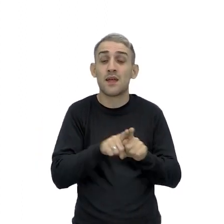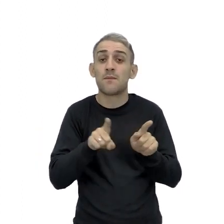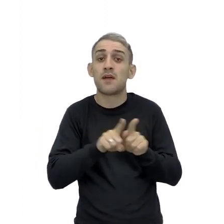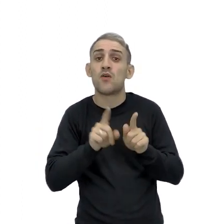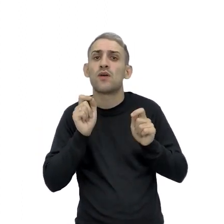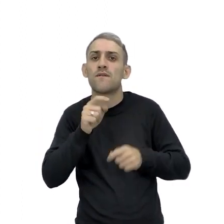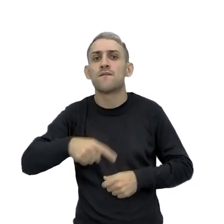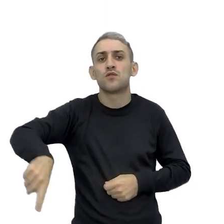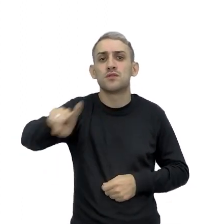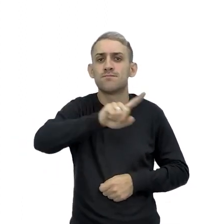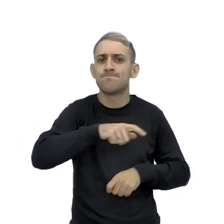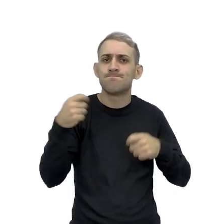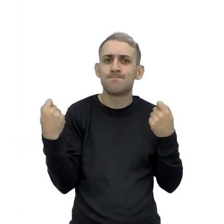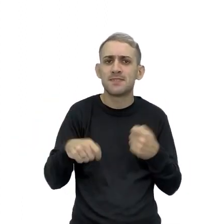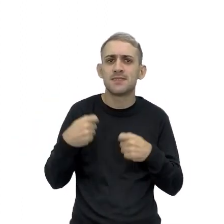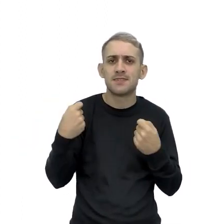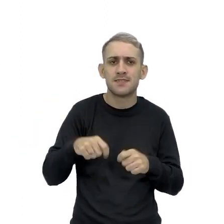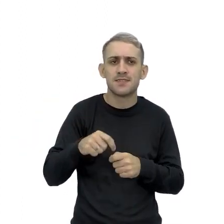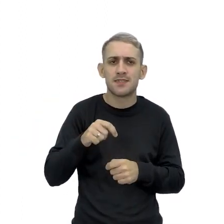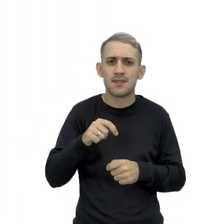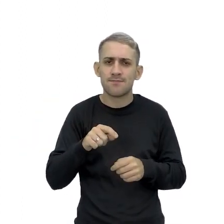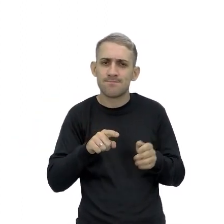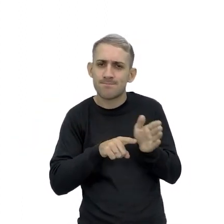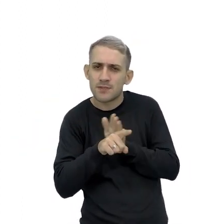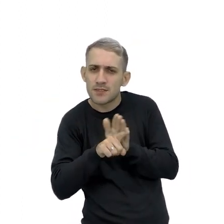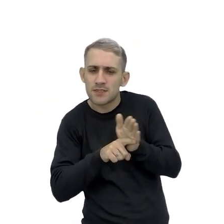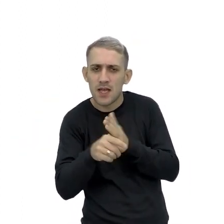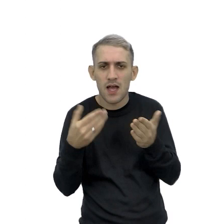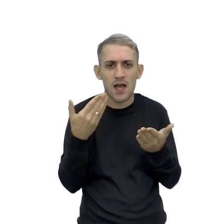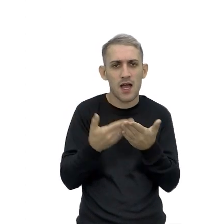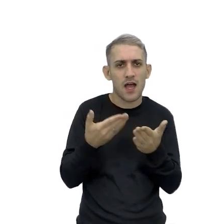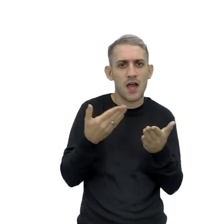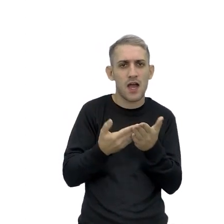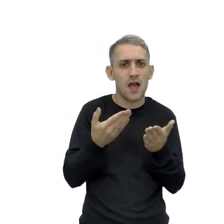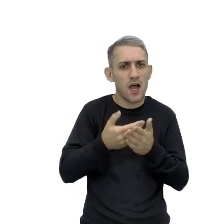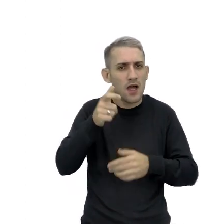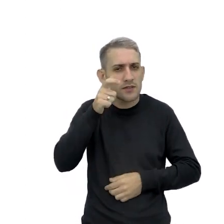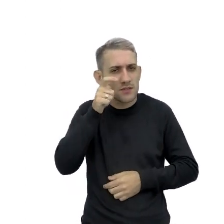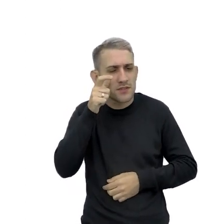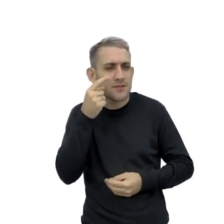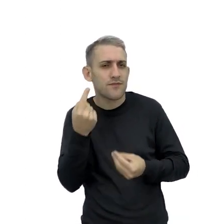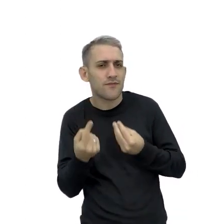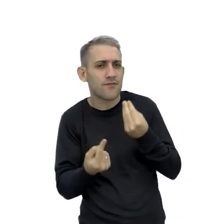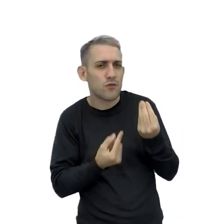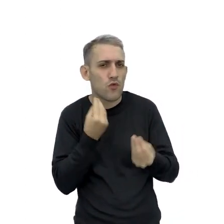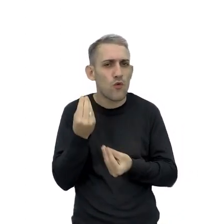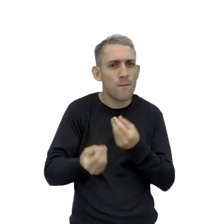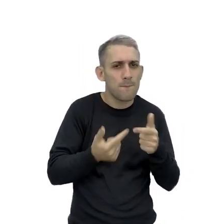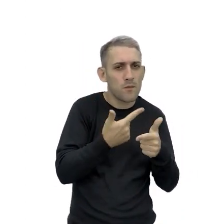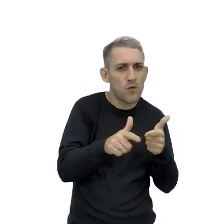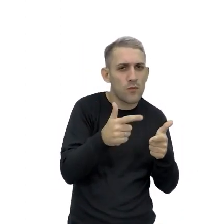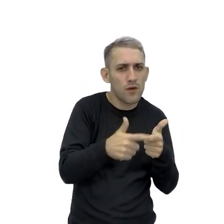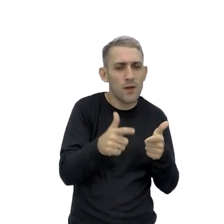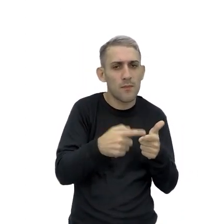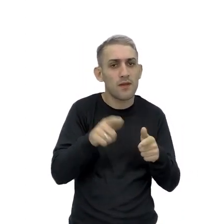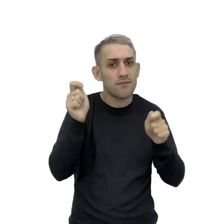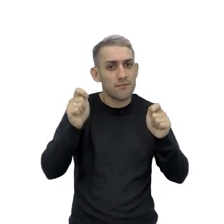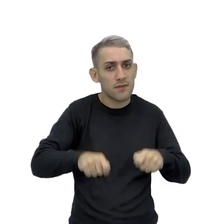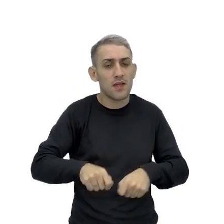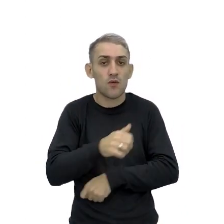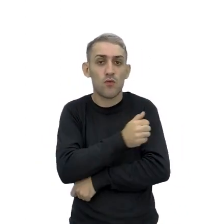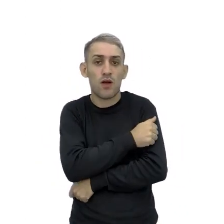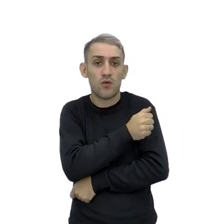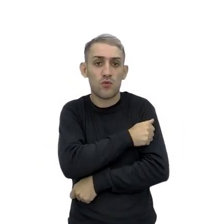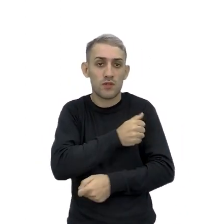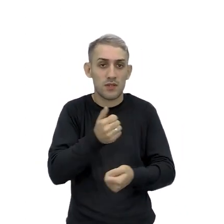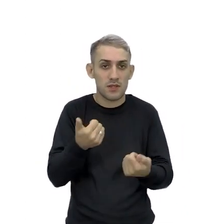isso, você precisa, então, mapear essas aulas. Você vai olhar ali as situações, problemas que são colocadas para o aluno e